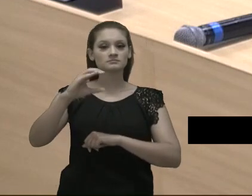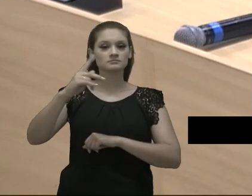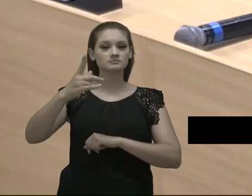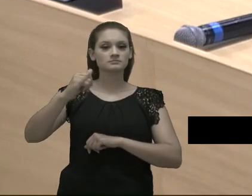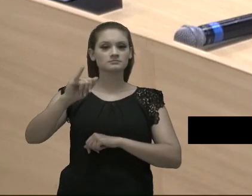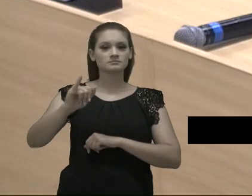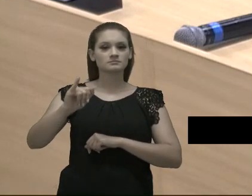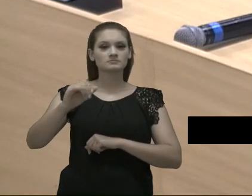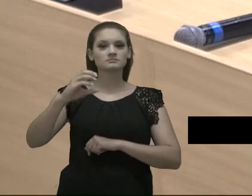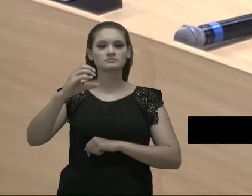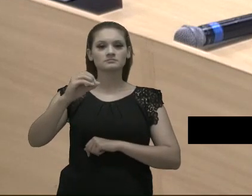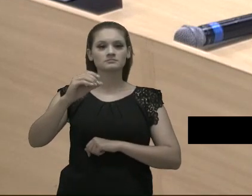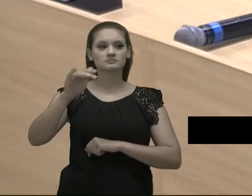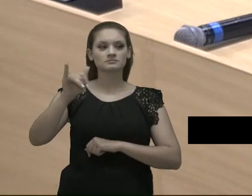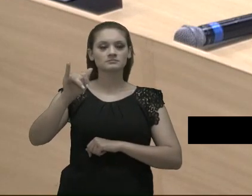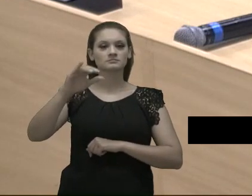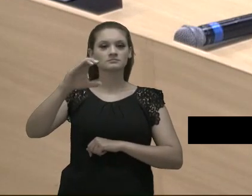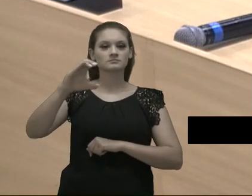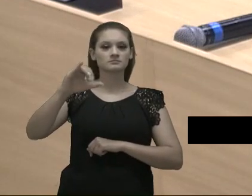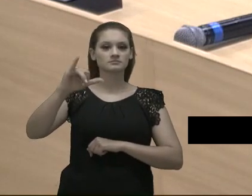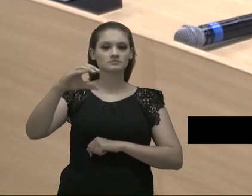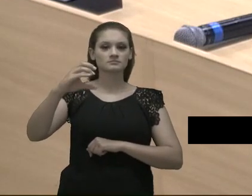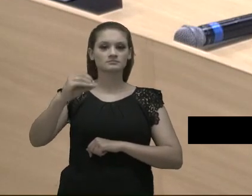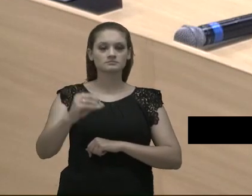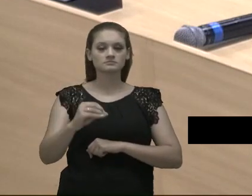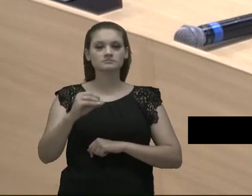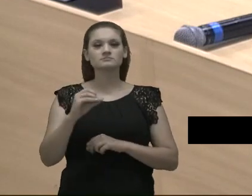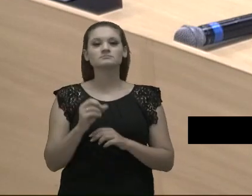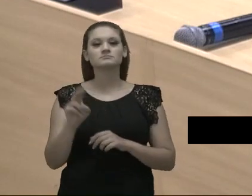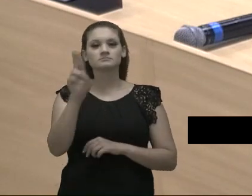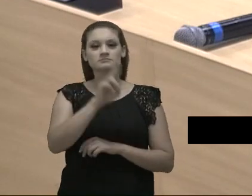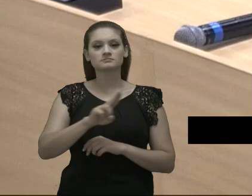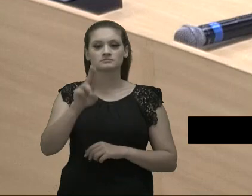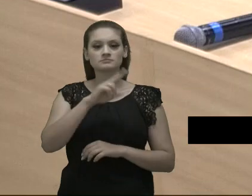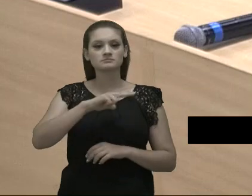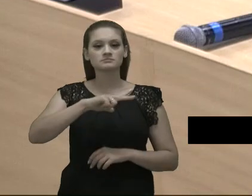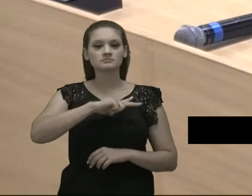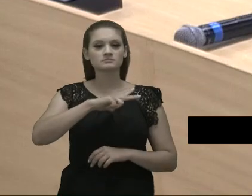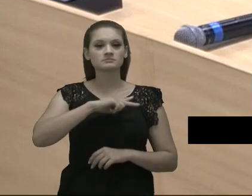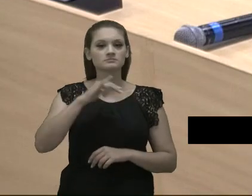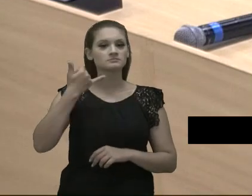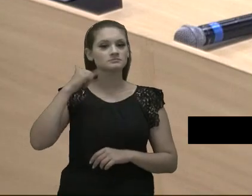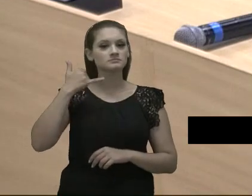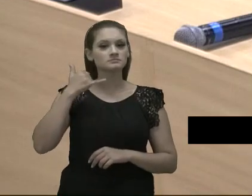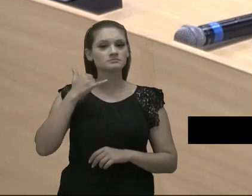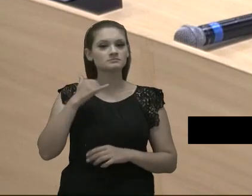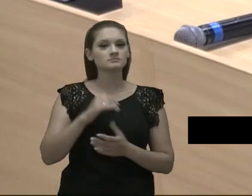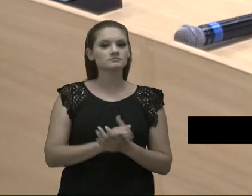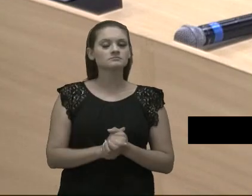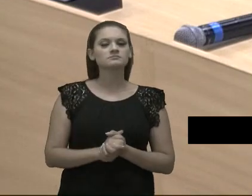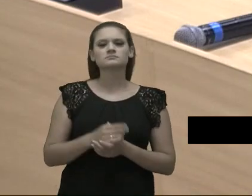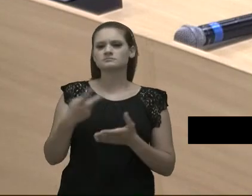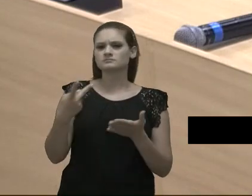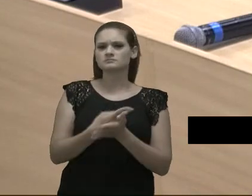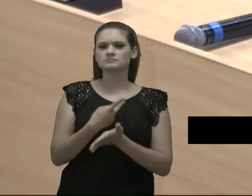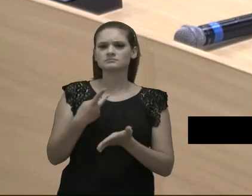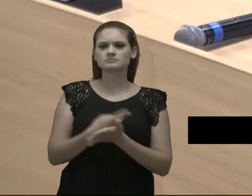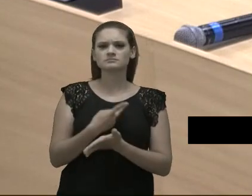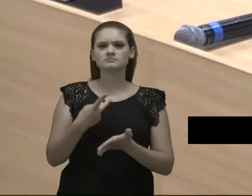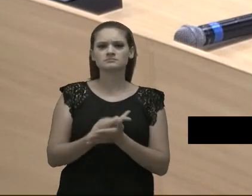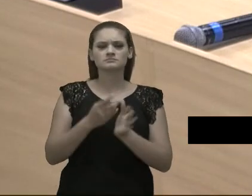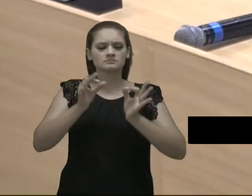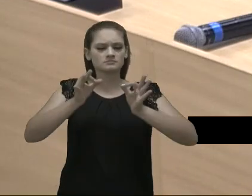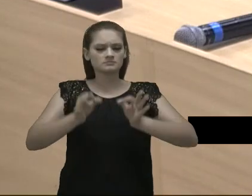é ofício e que foi o uso particular do telefone dela é uma via inadequada para a formalidade necessária que a